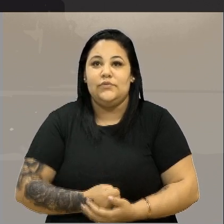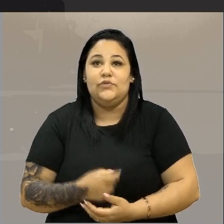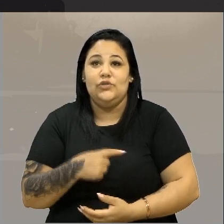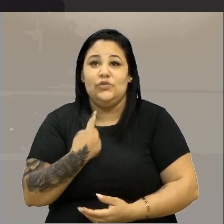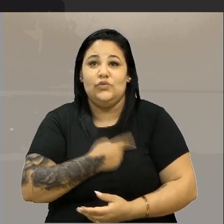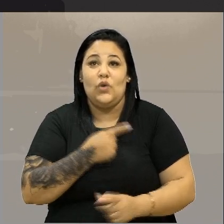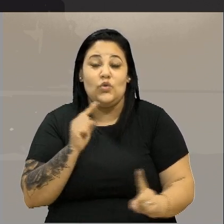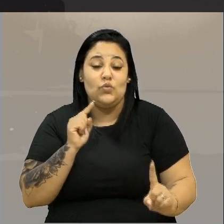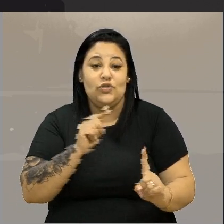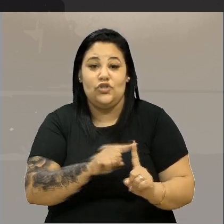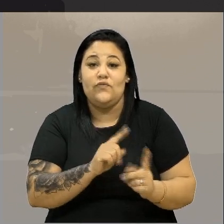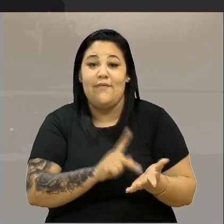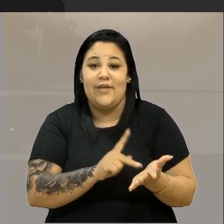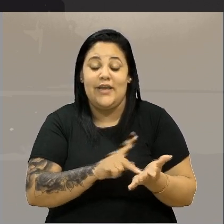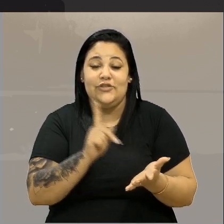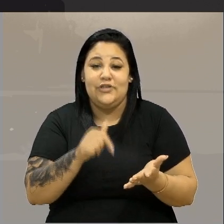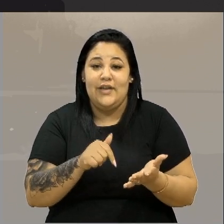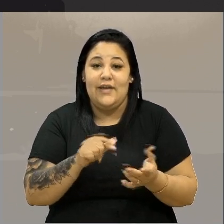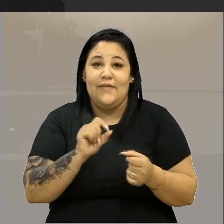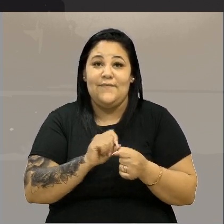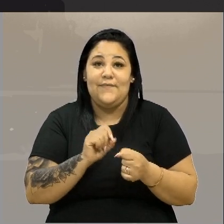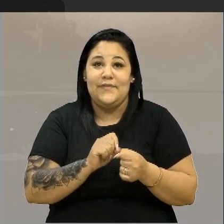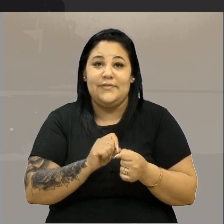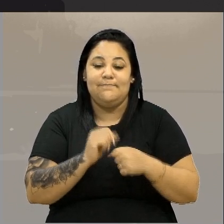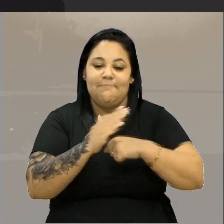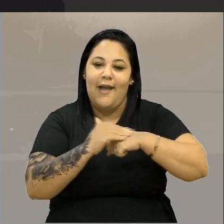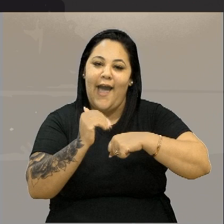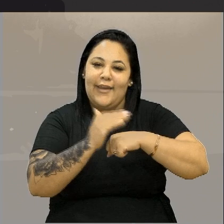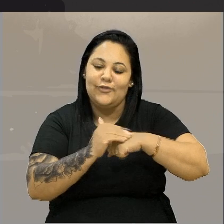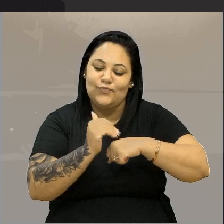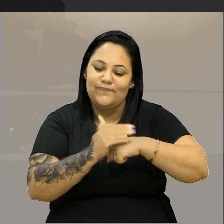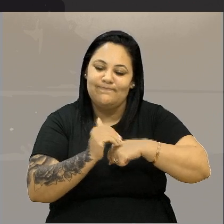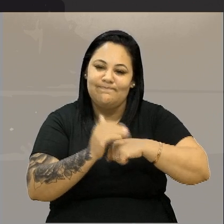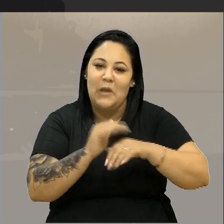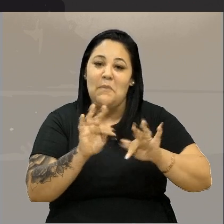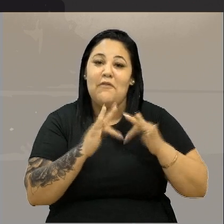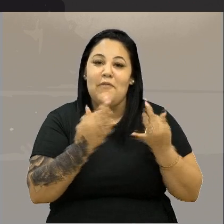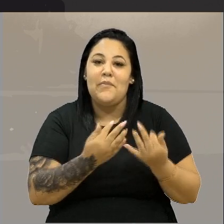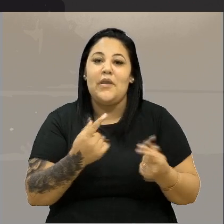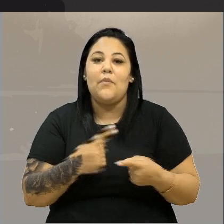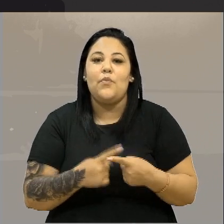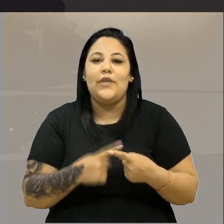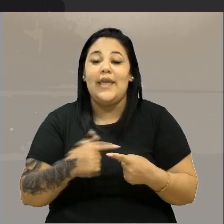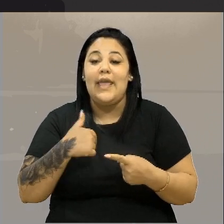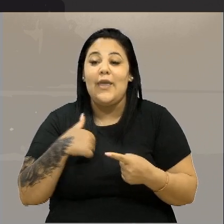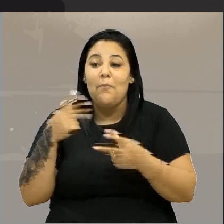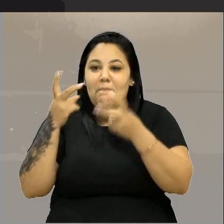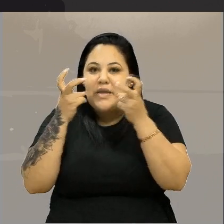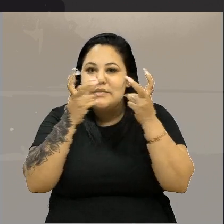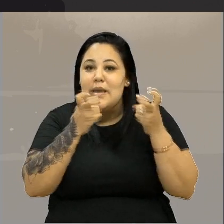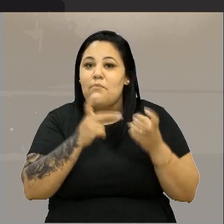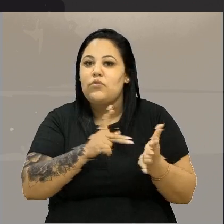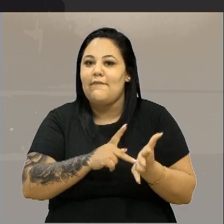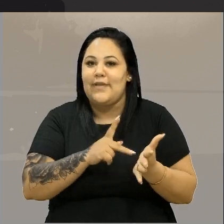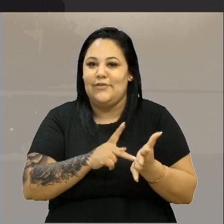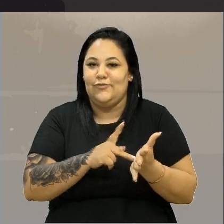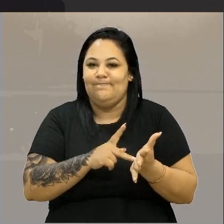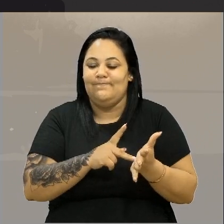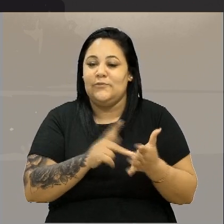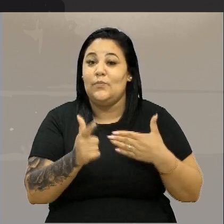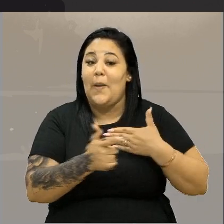verdade, é a gente trazer esse acolhimento para as famílias, né? Porque o que a gente tem percebido, na verdade, nós como